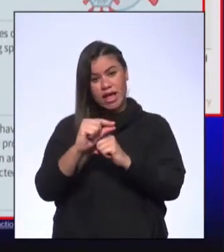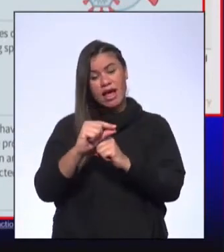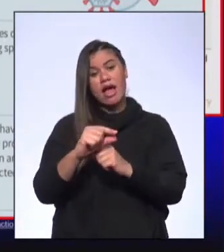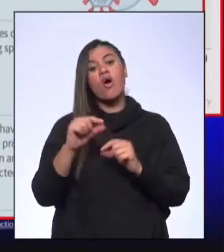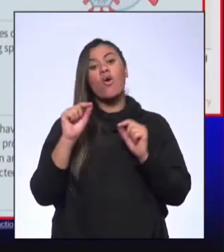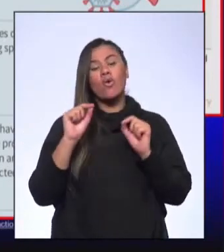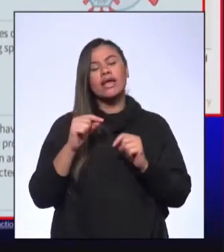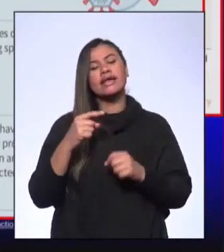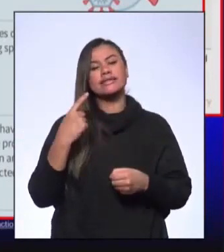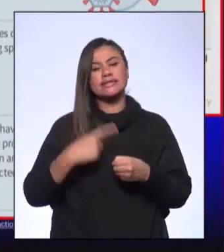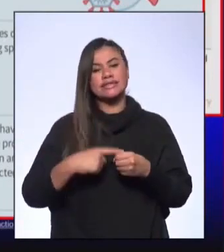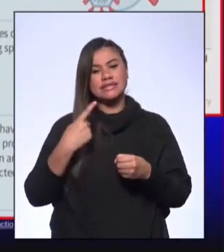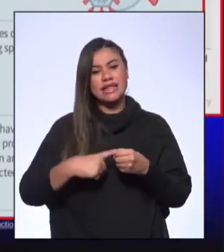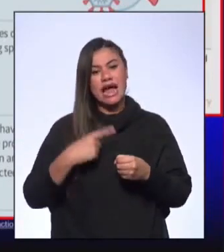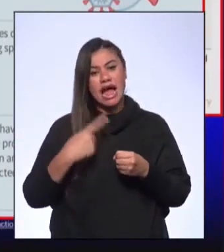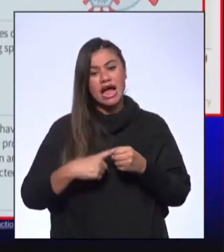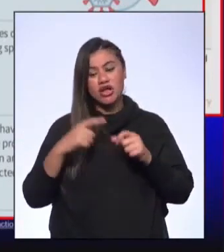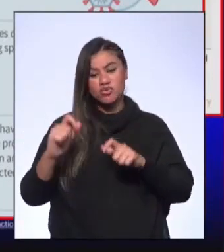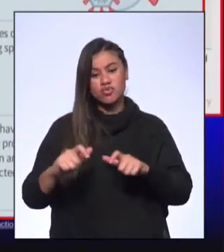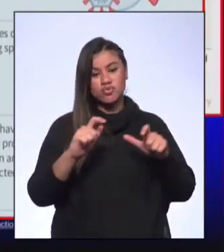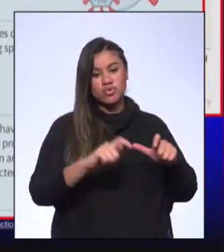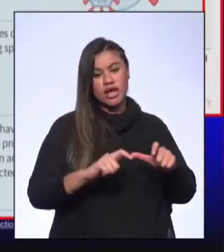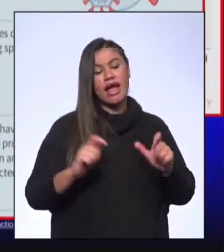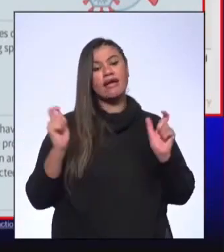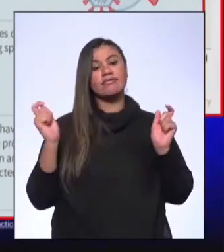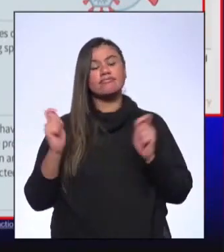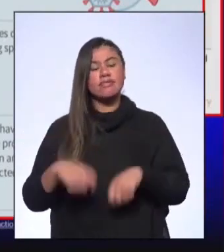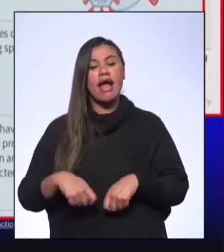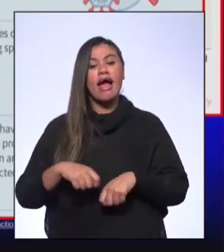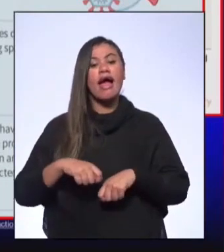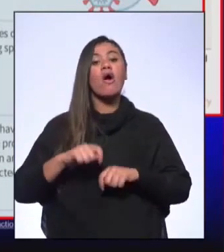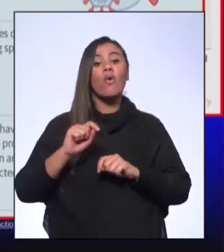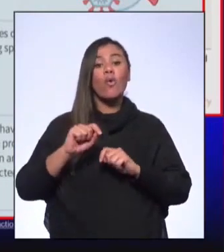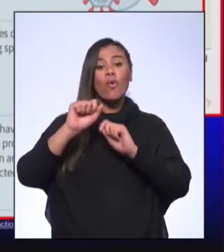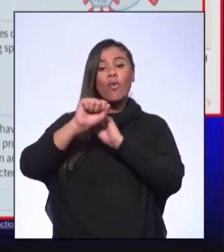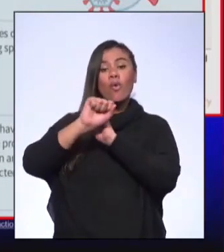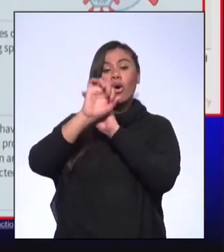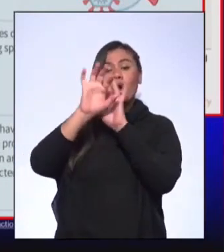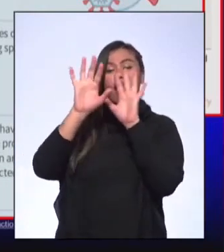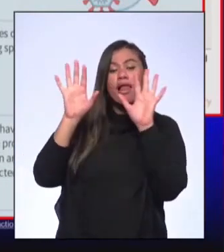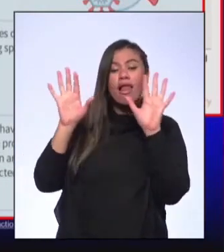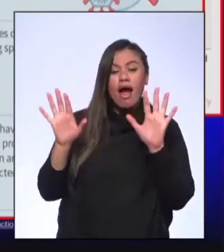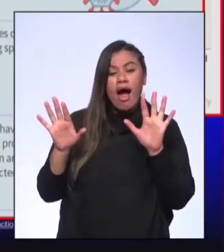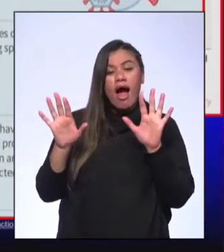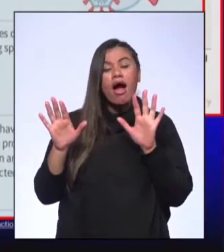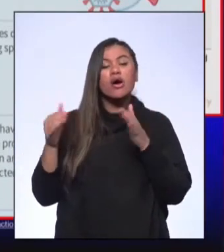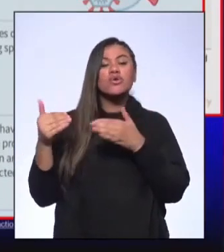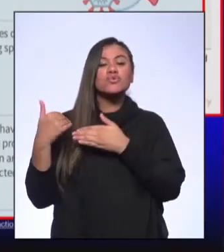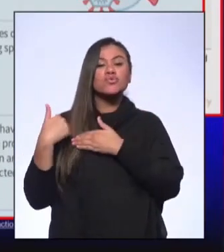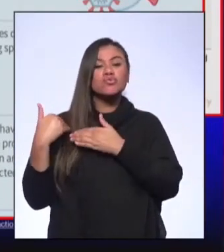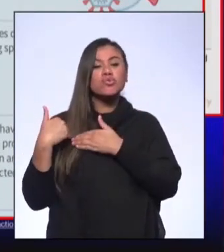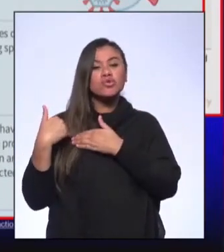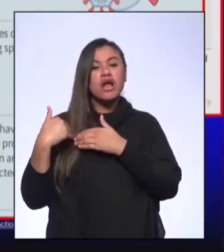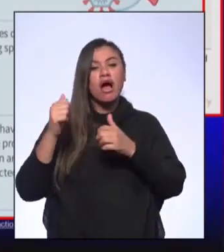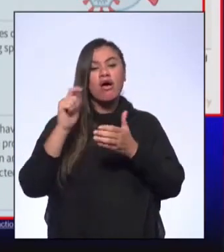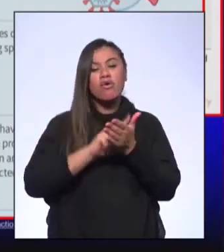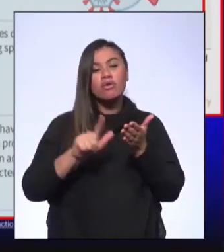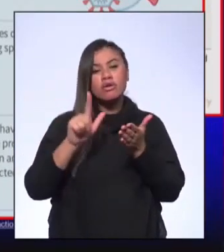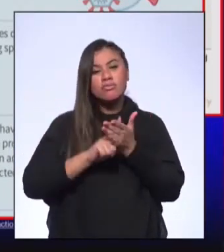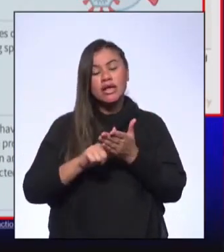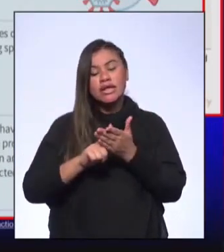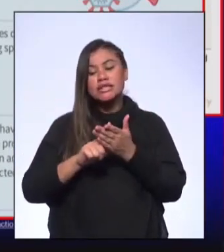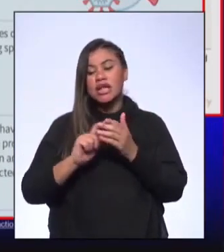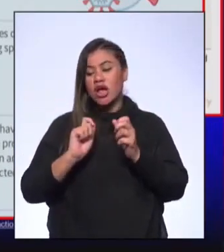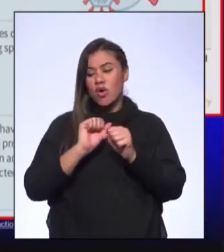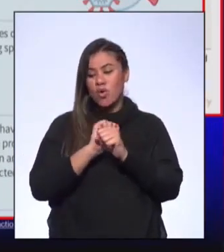cidades e locais em que houver clareza das autoridades sanitárias que existe um controle da transmissão